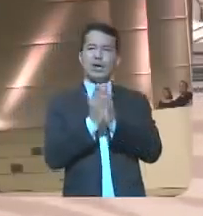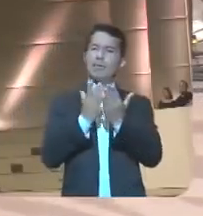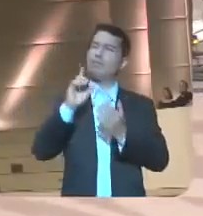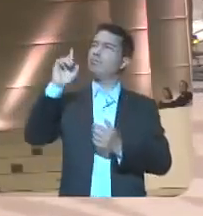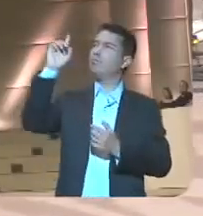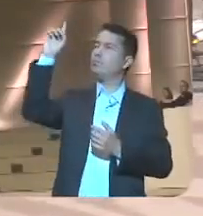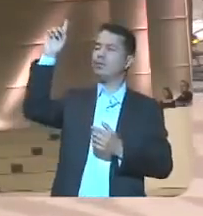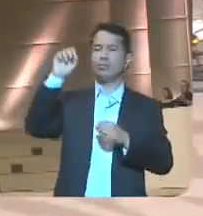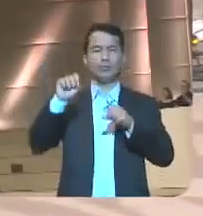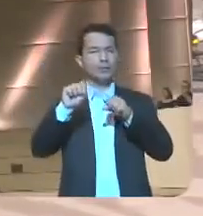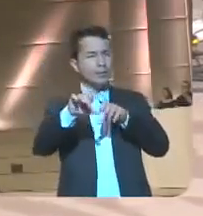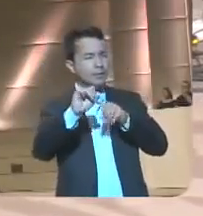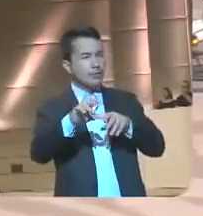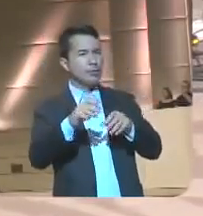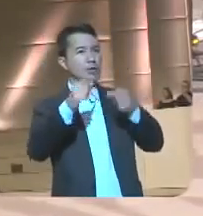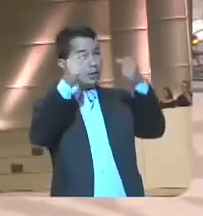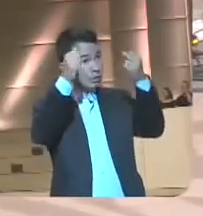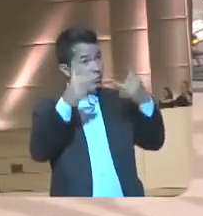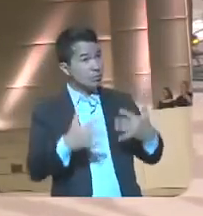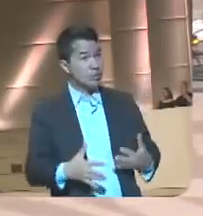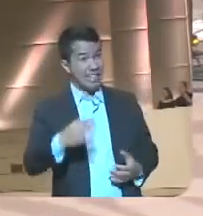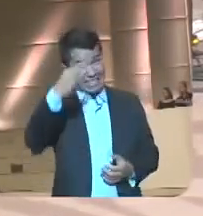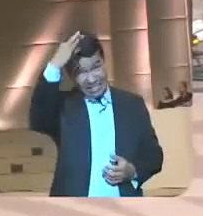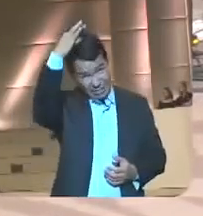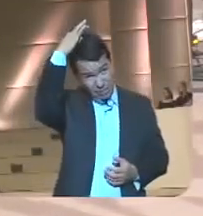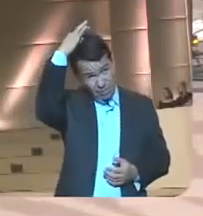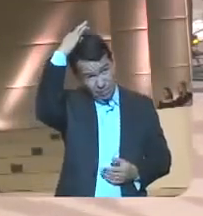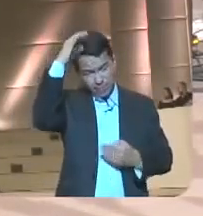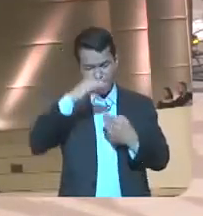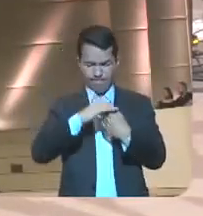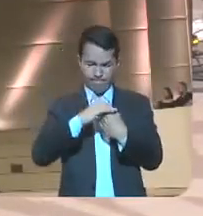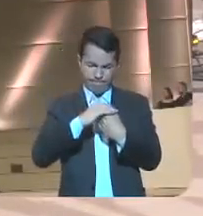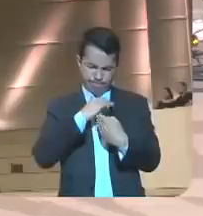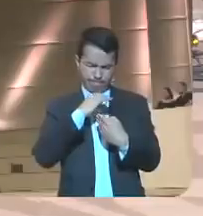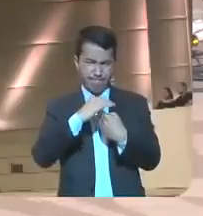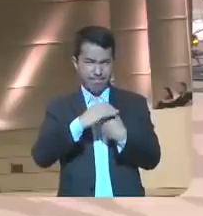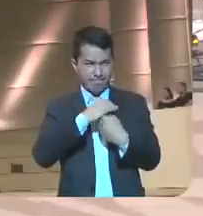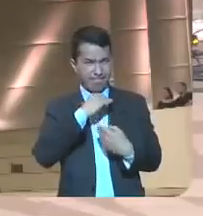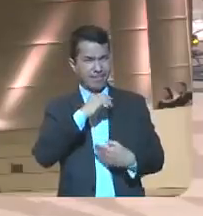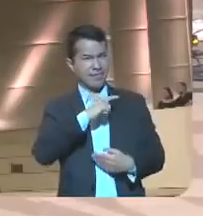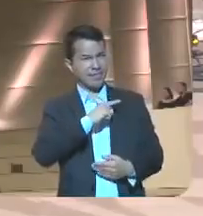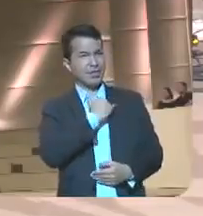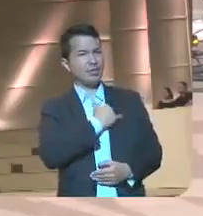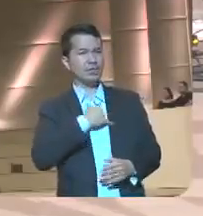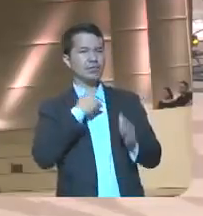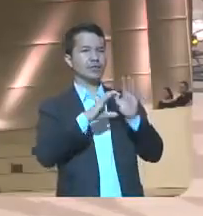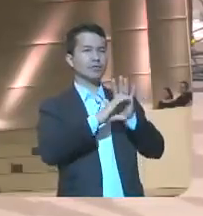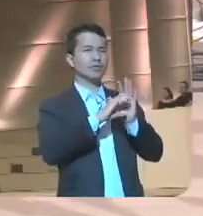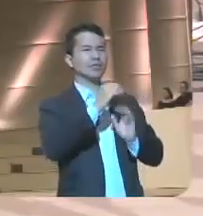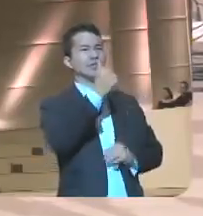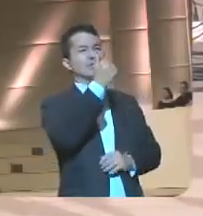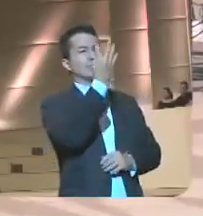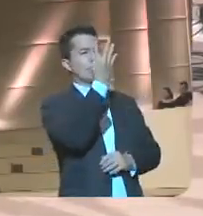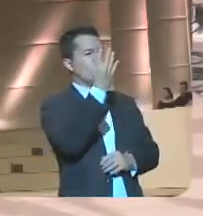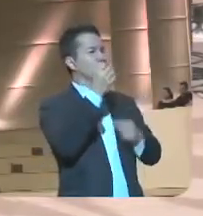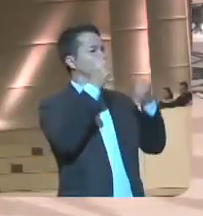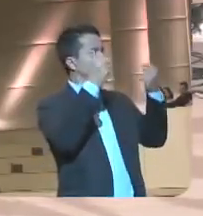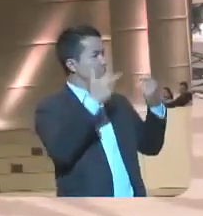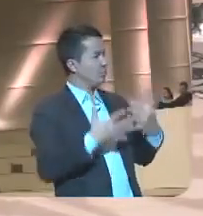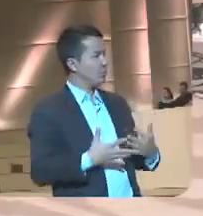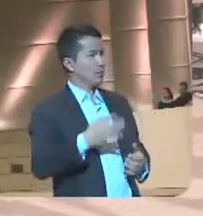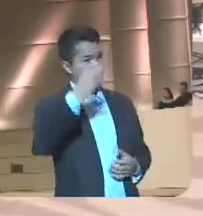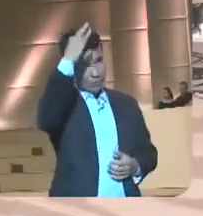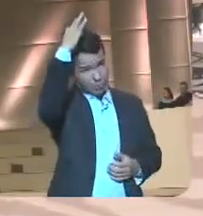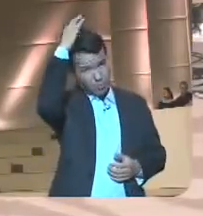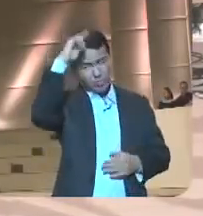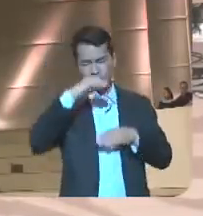aquele que nos consola ele é o consolador falar em joão 14 e sabe como funciona isso o